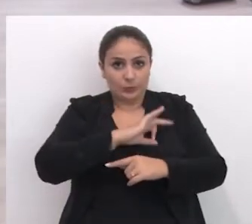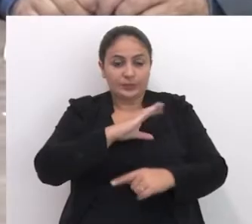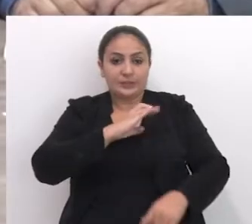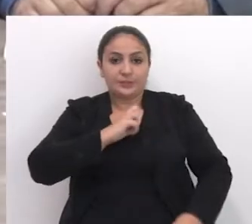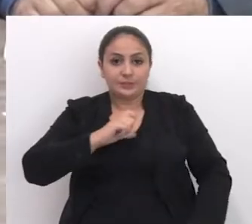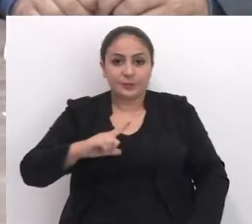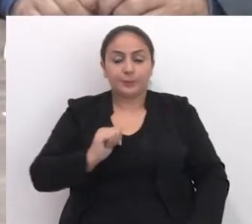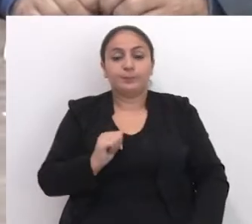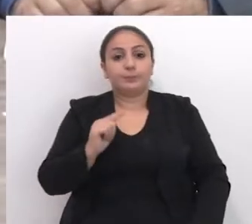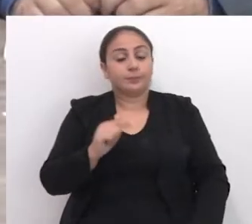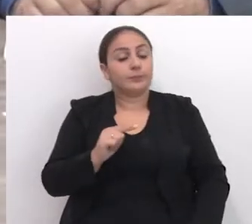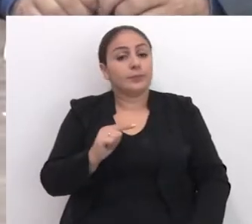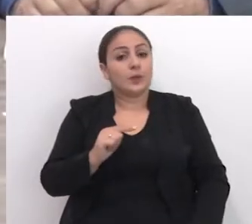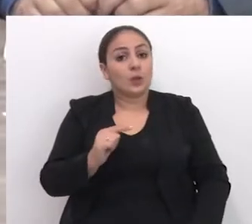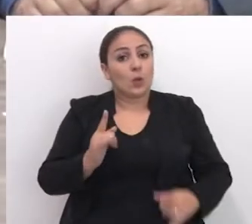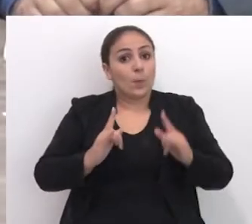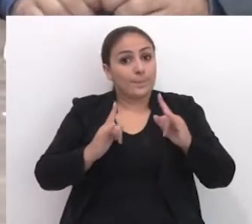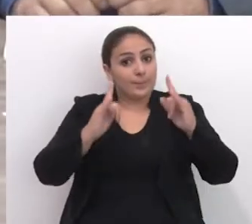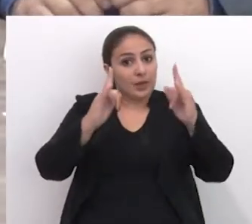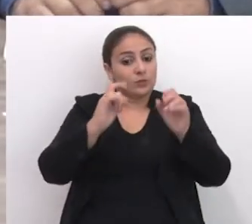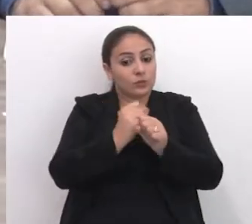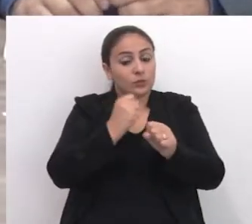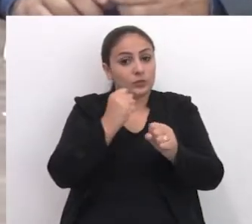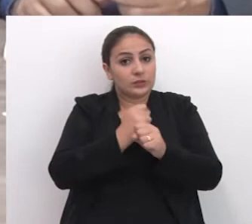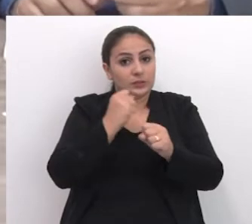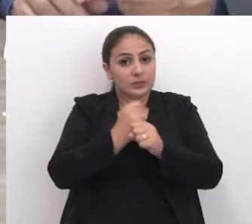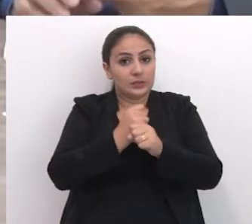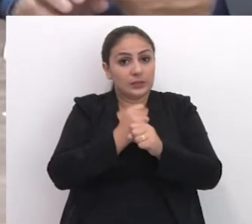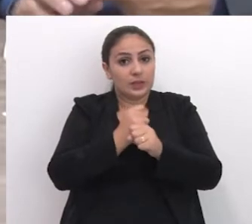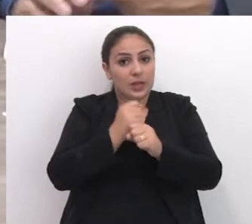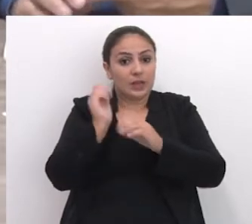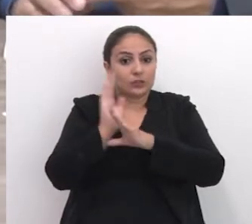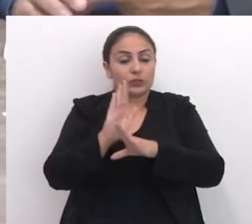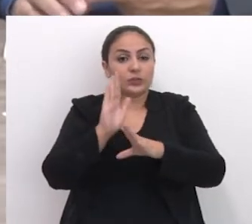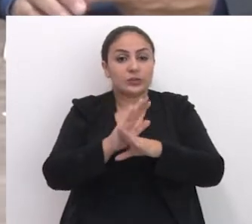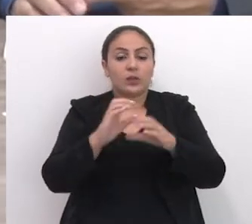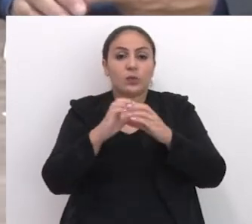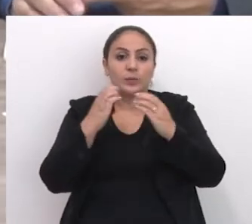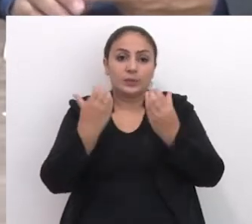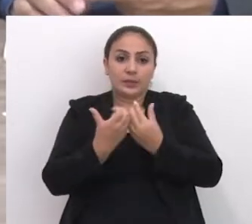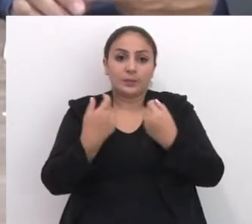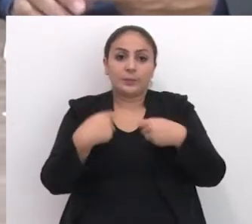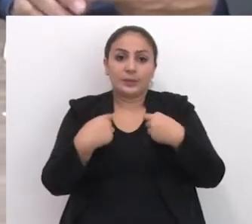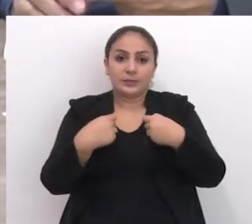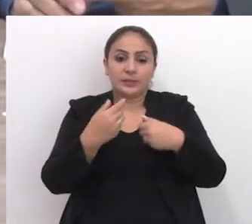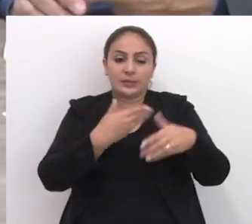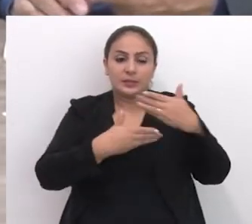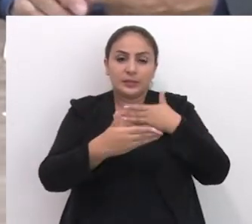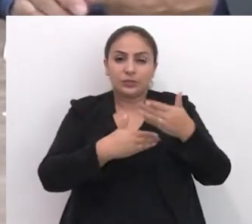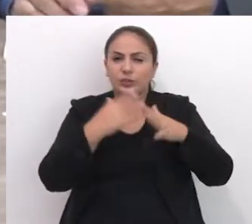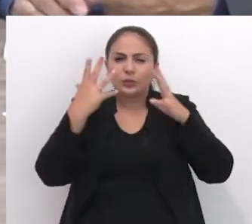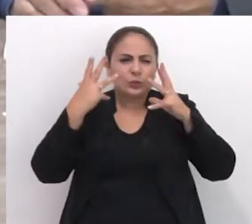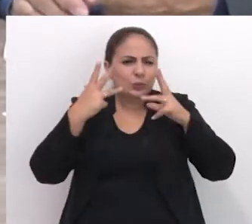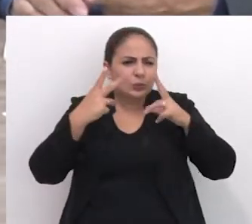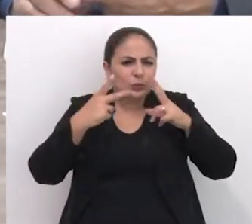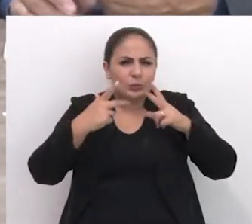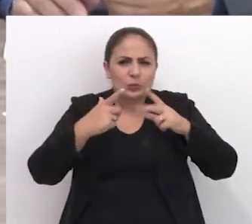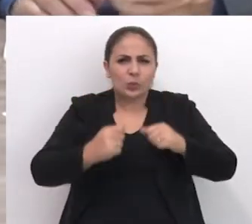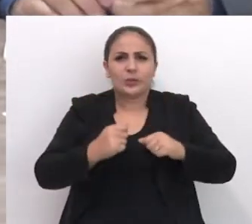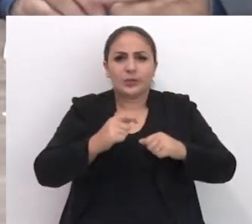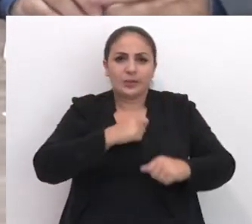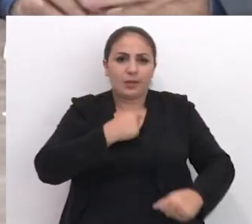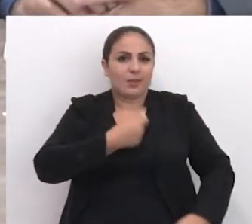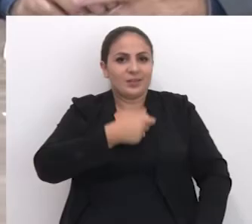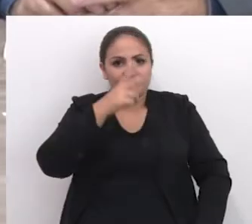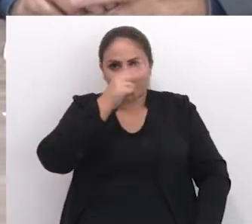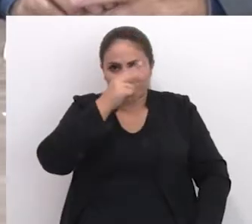Civil. Afinal, o edifício construído com a ajuda da comunidade deveria comportar todas as delegacias